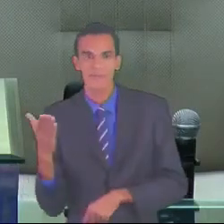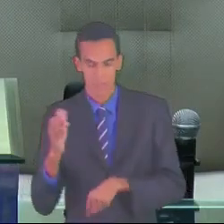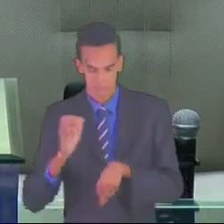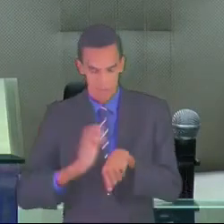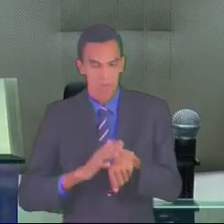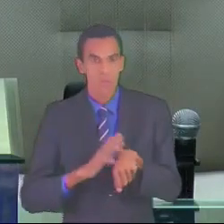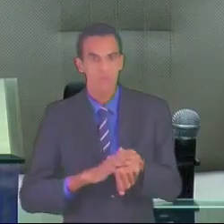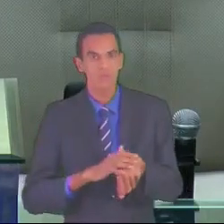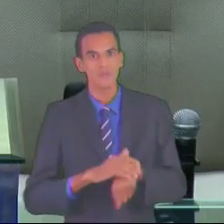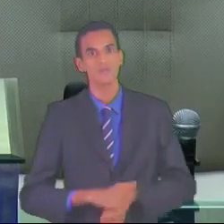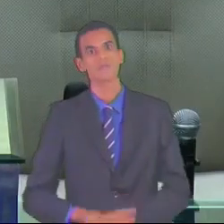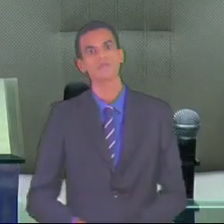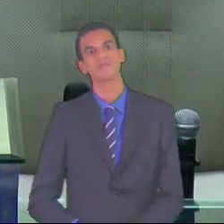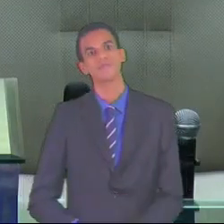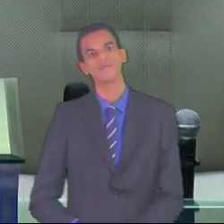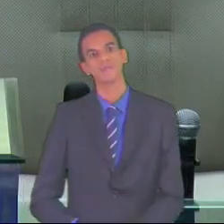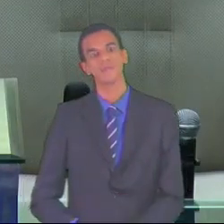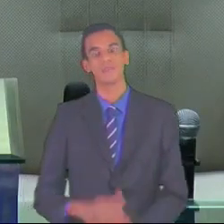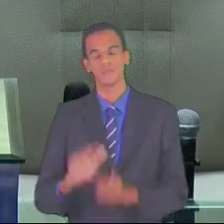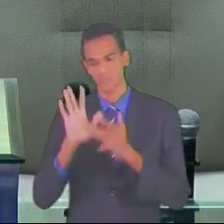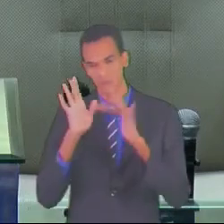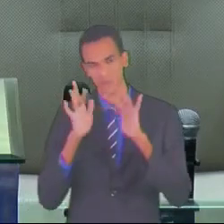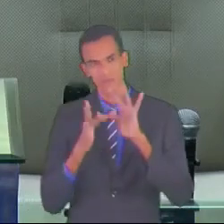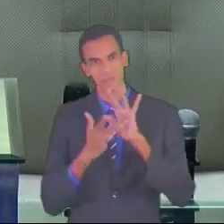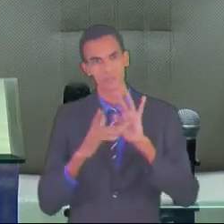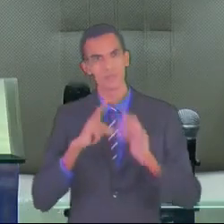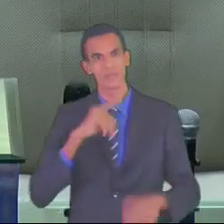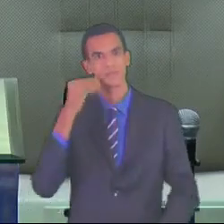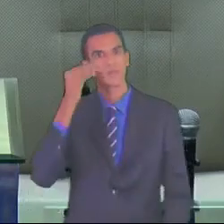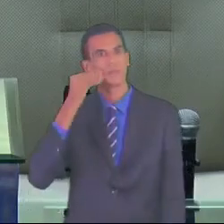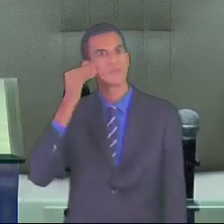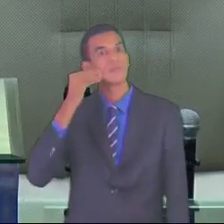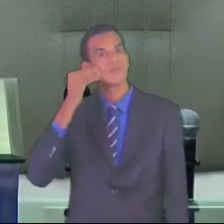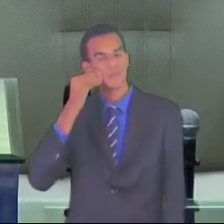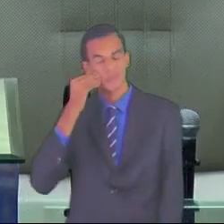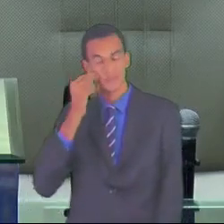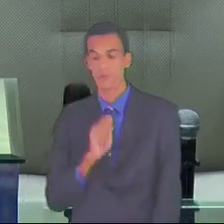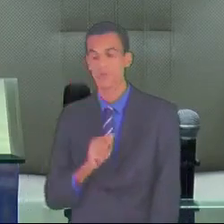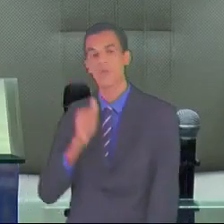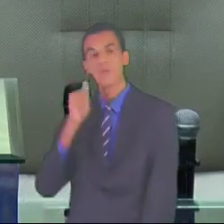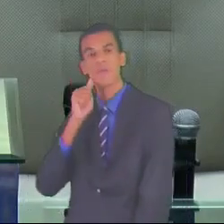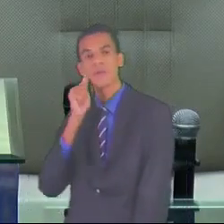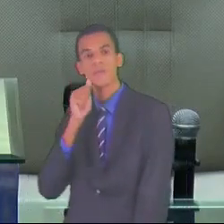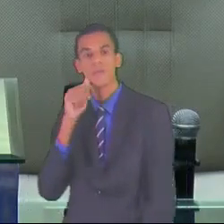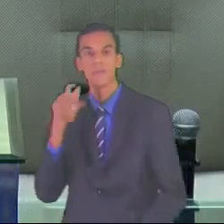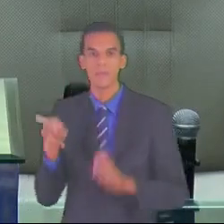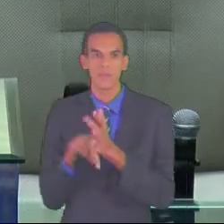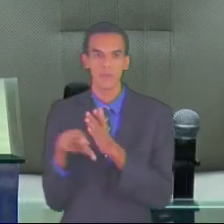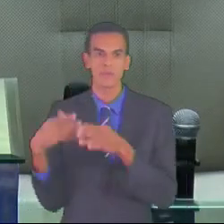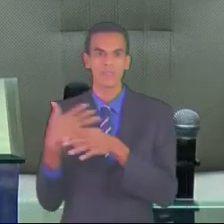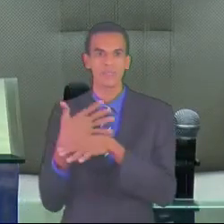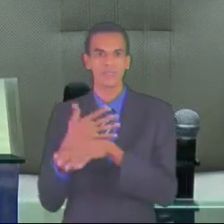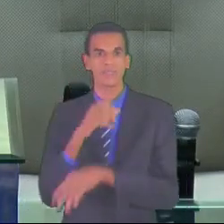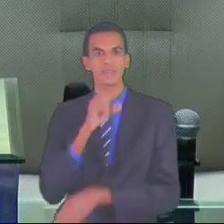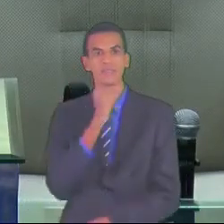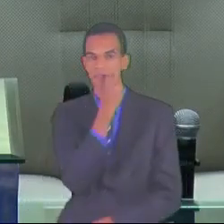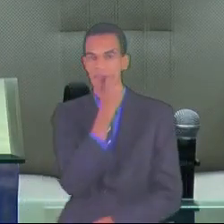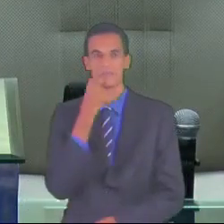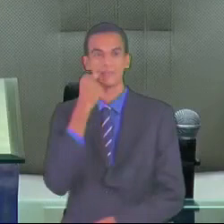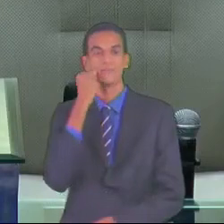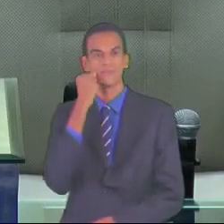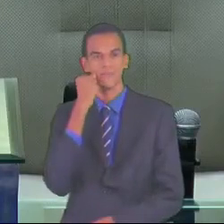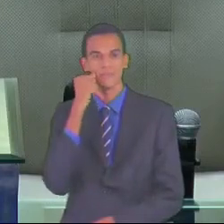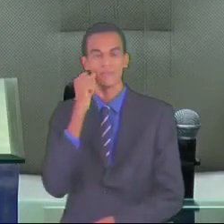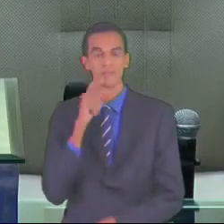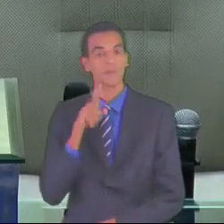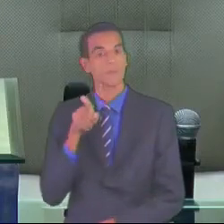doentes. Jesus teve uma experiência com a mulher samaritana no capítulo 4. E olhe que